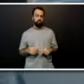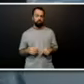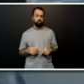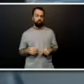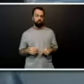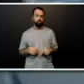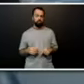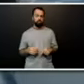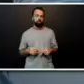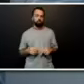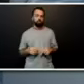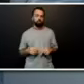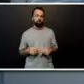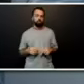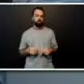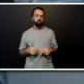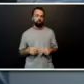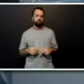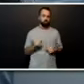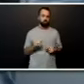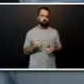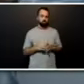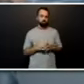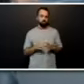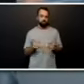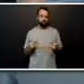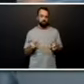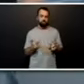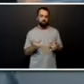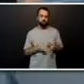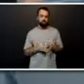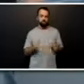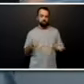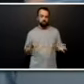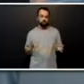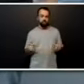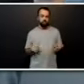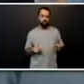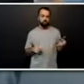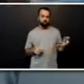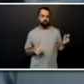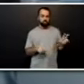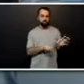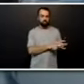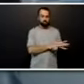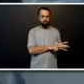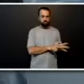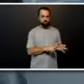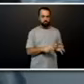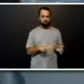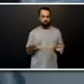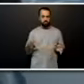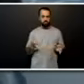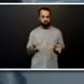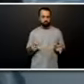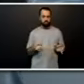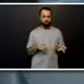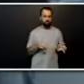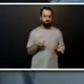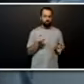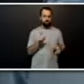Qual que é maior? Lembra a última aula? Menos 5 ou menos 2?